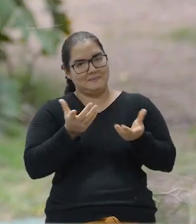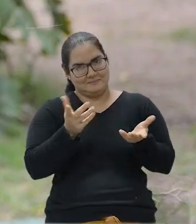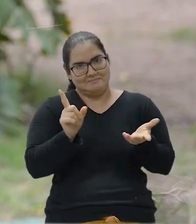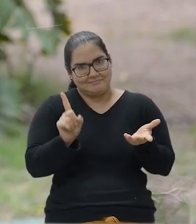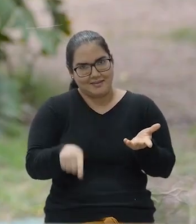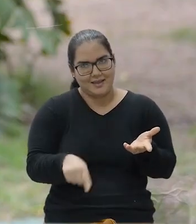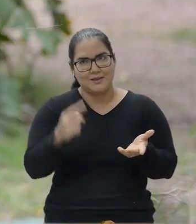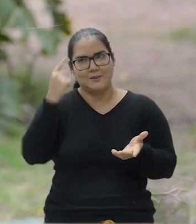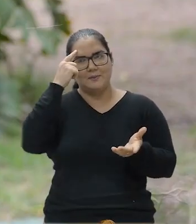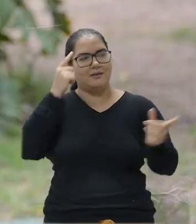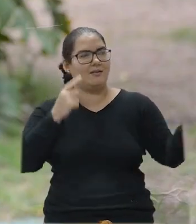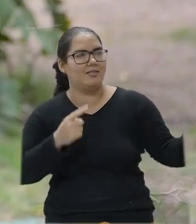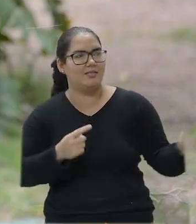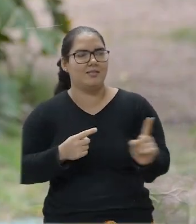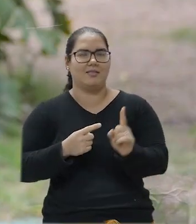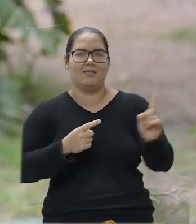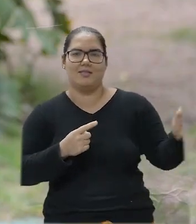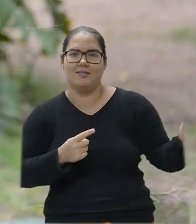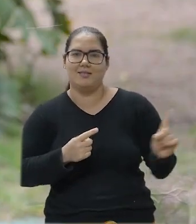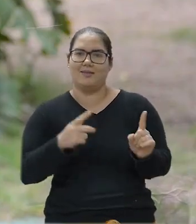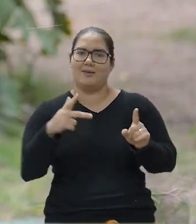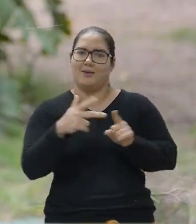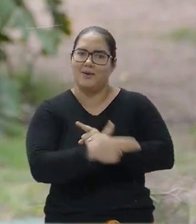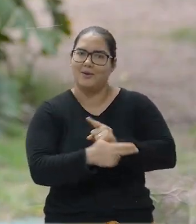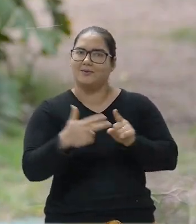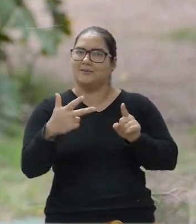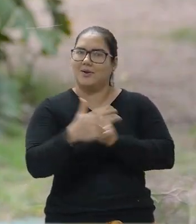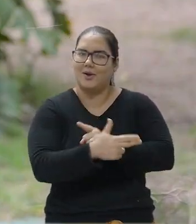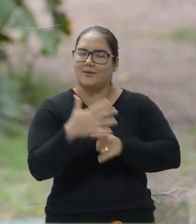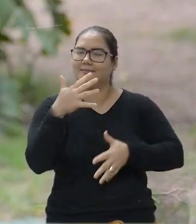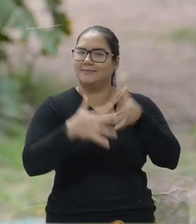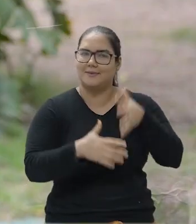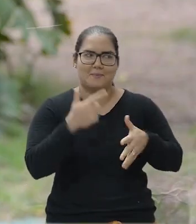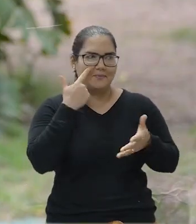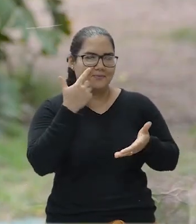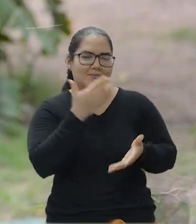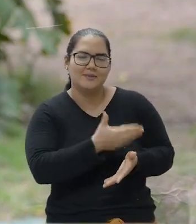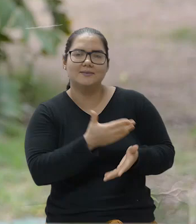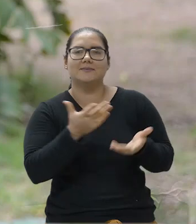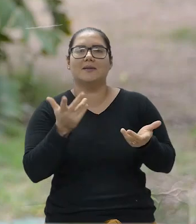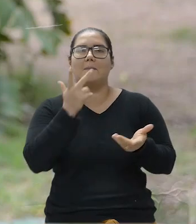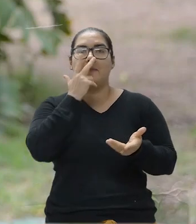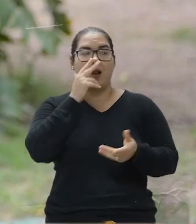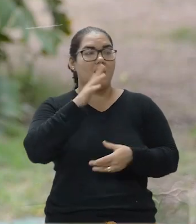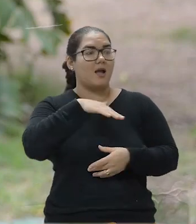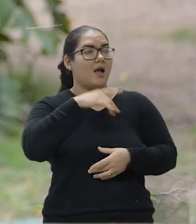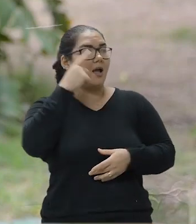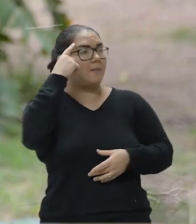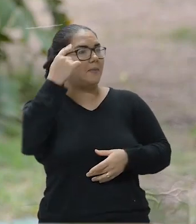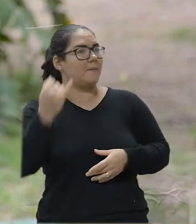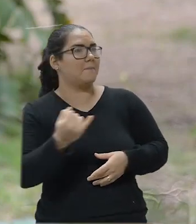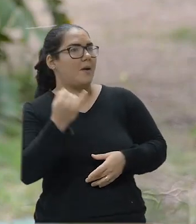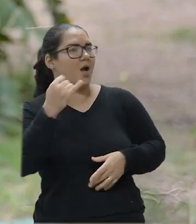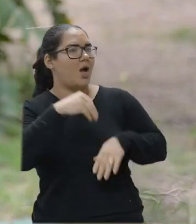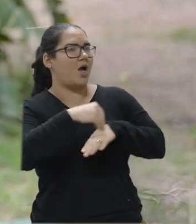Ai, ai. Pois é, a compulsão, voltando, os fazia sempre ter algo a dizer, que,